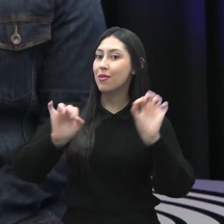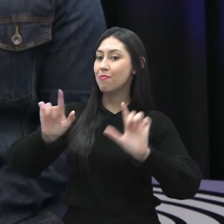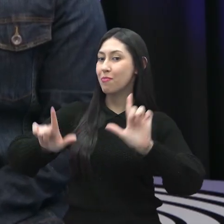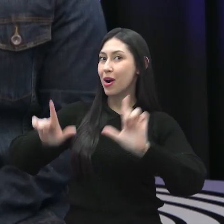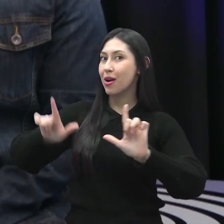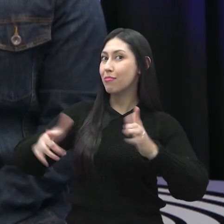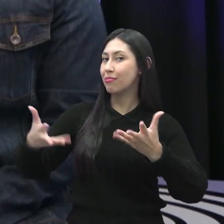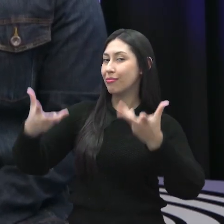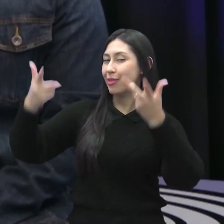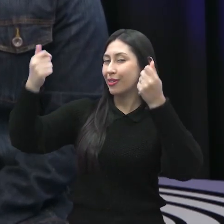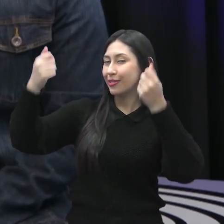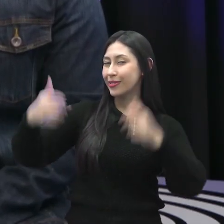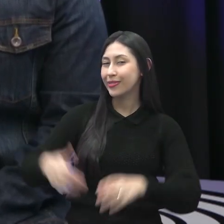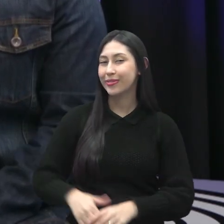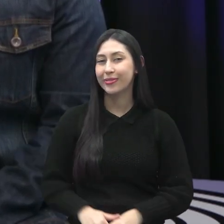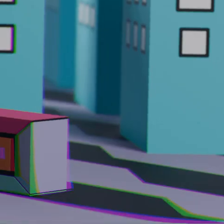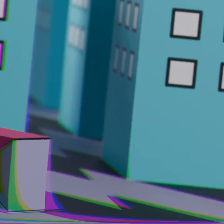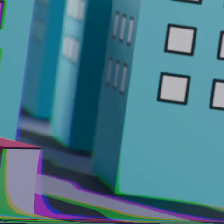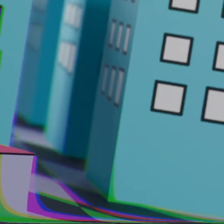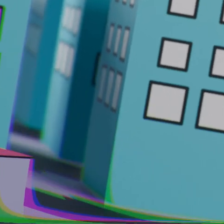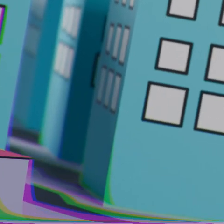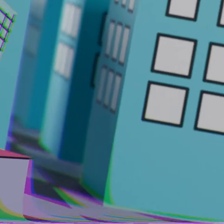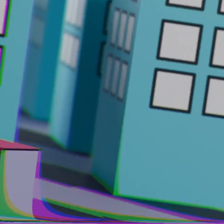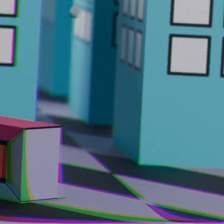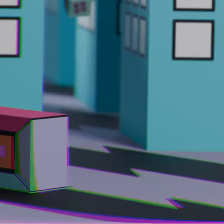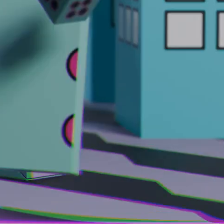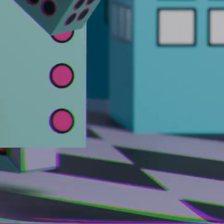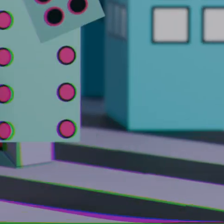porque o programa, tá imperdível.